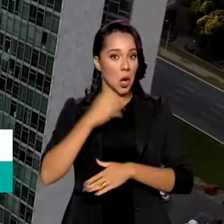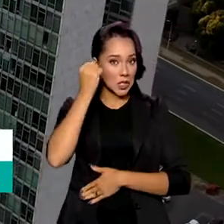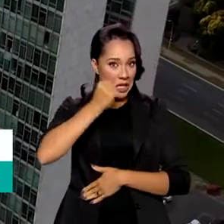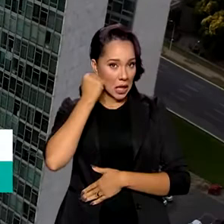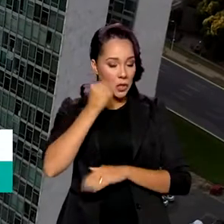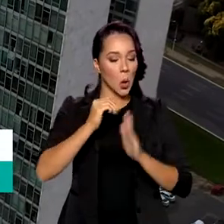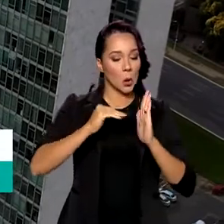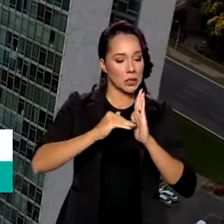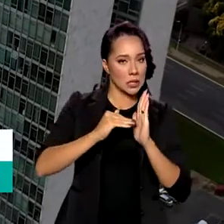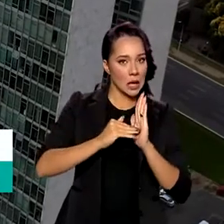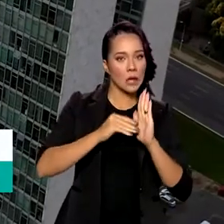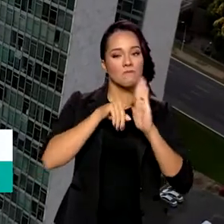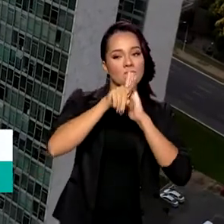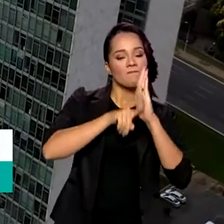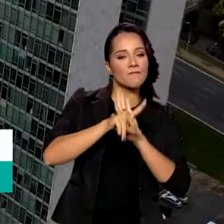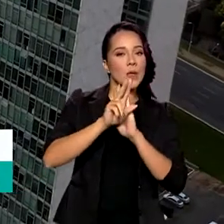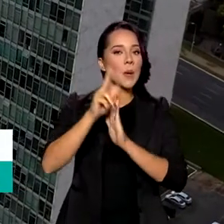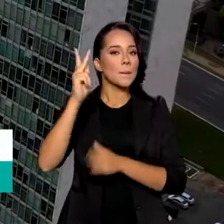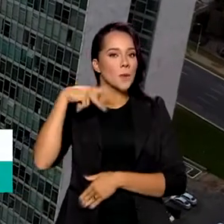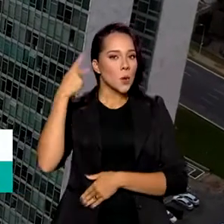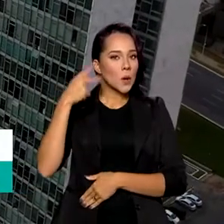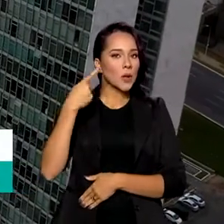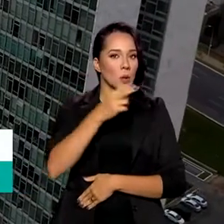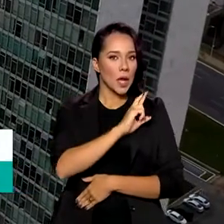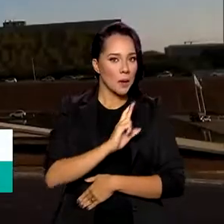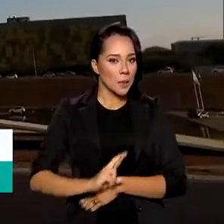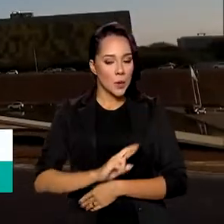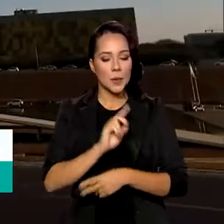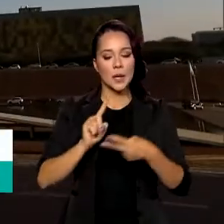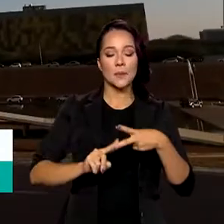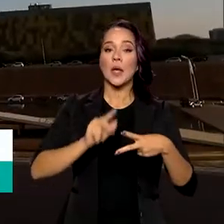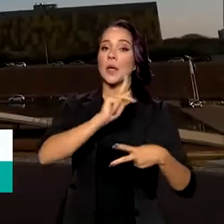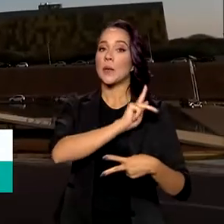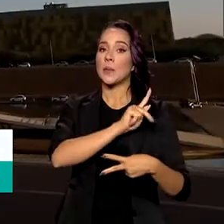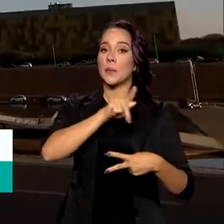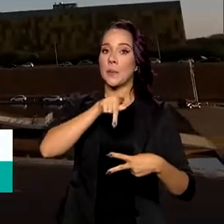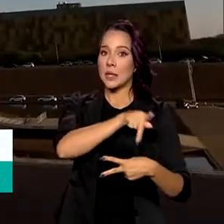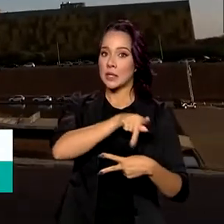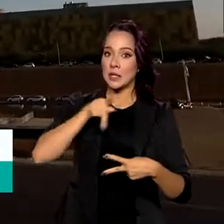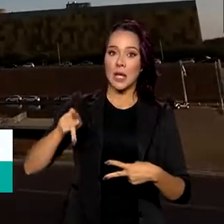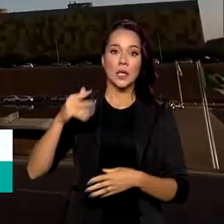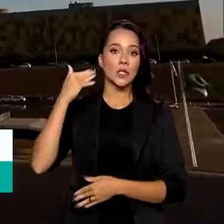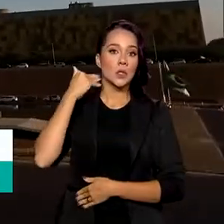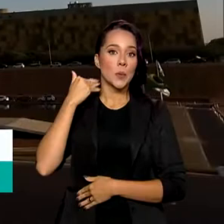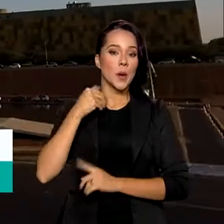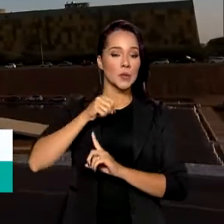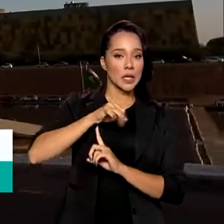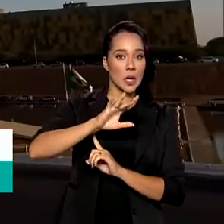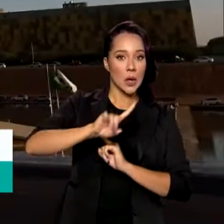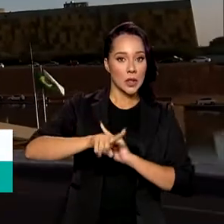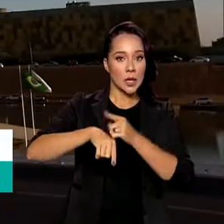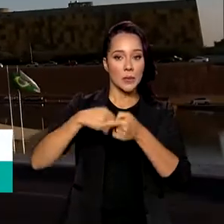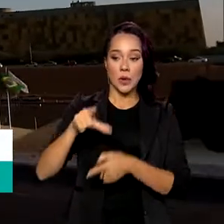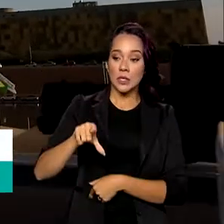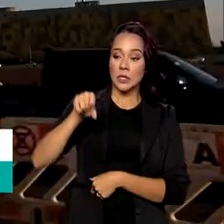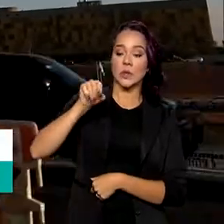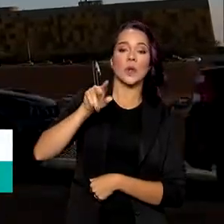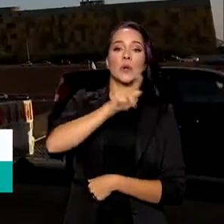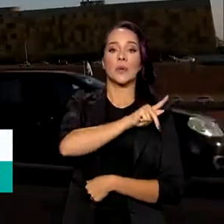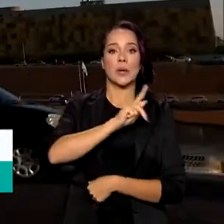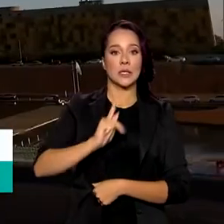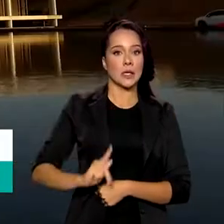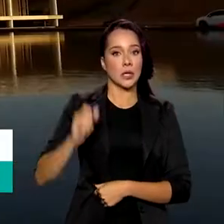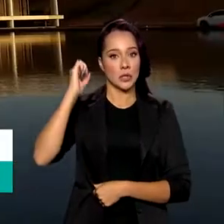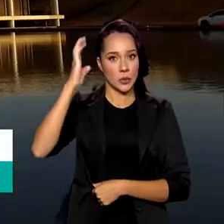Sabatina autoridades como o procurador-geral da República eo presidente do Banco Central após a indicação feita pelo presidente